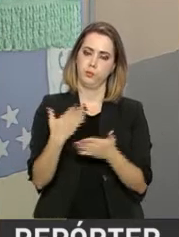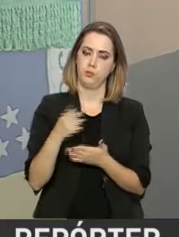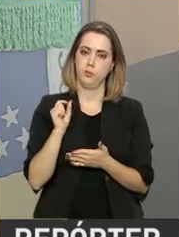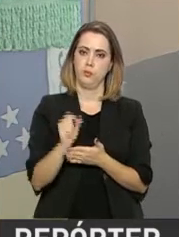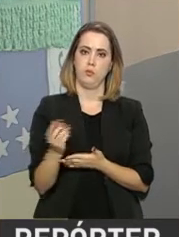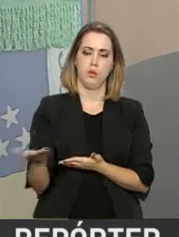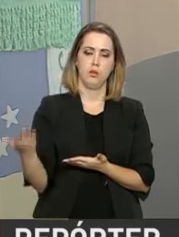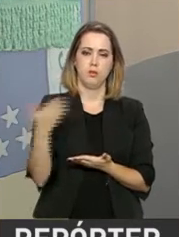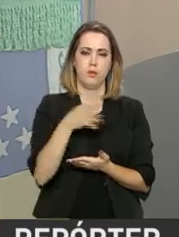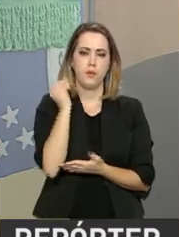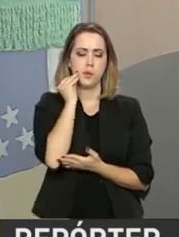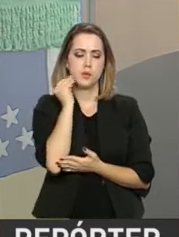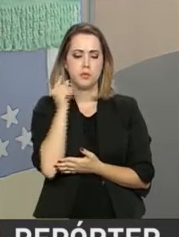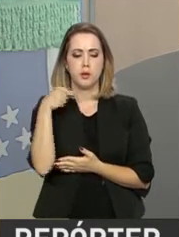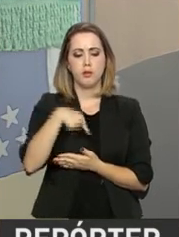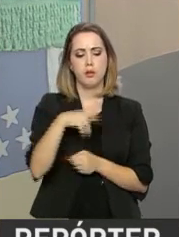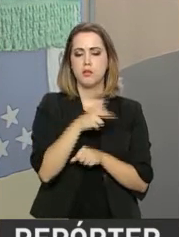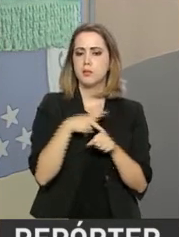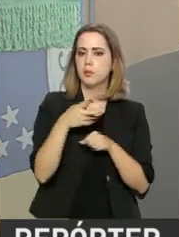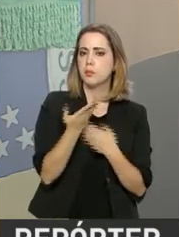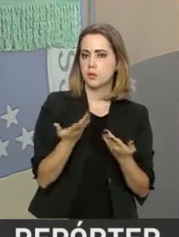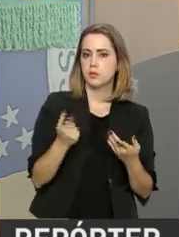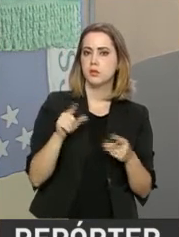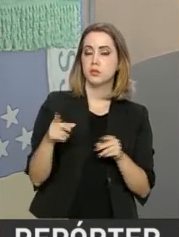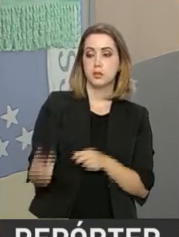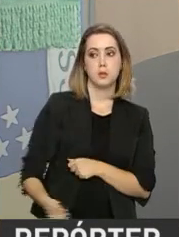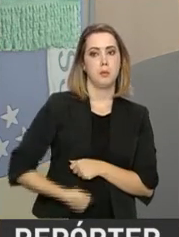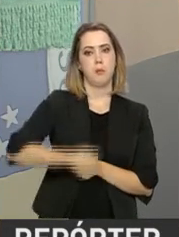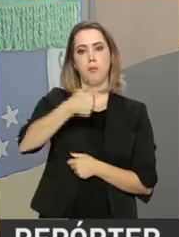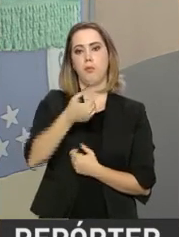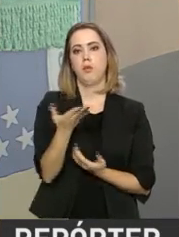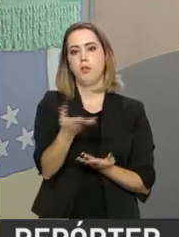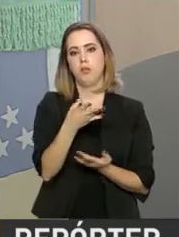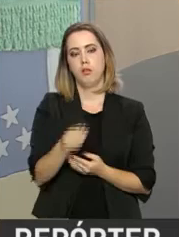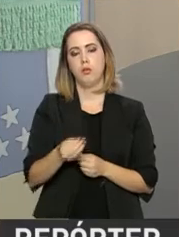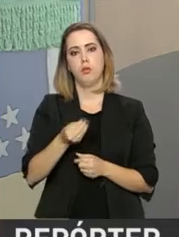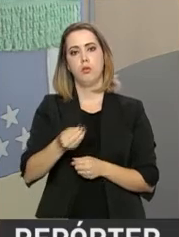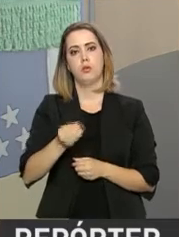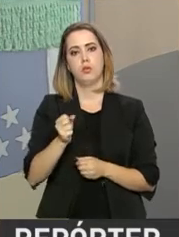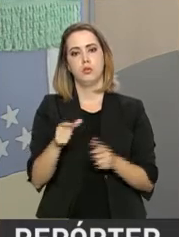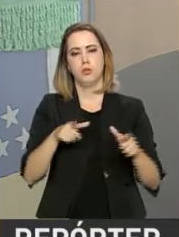trazer experiências para seus países e conseguir fazer a melhoria dessa situação de um tema